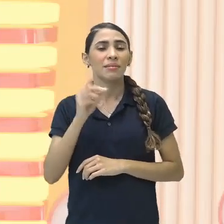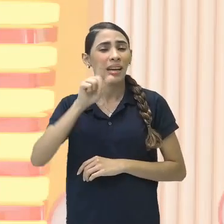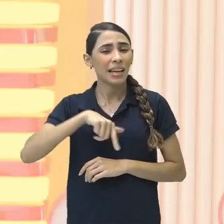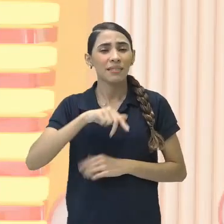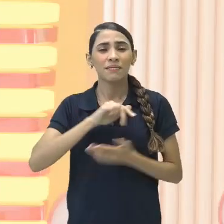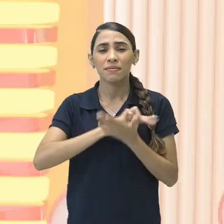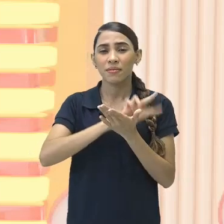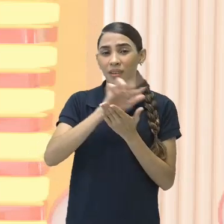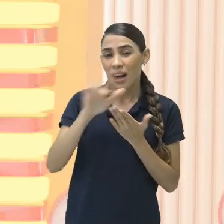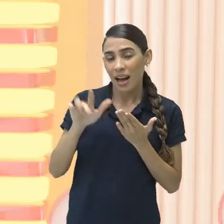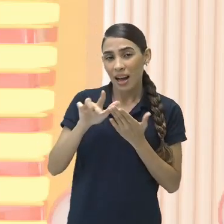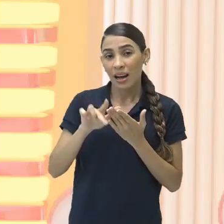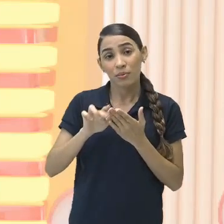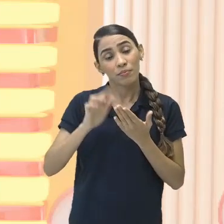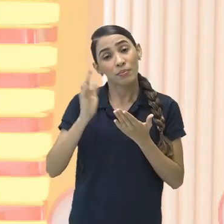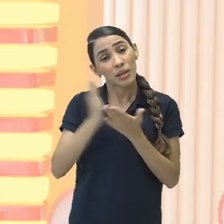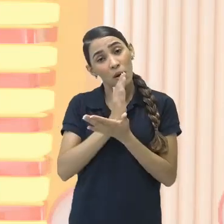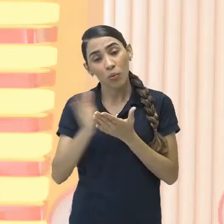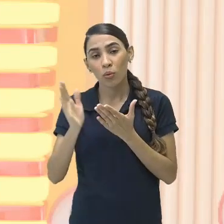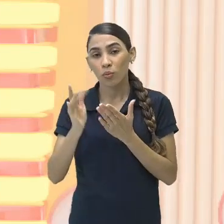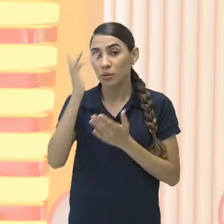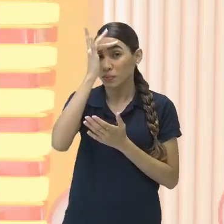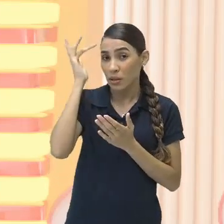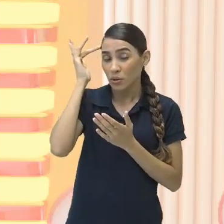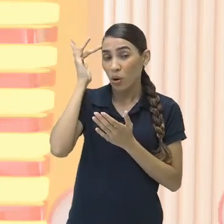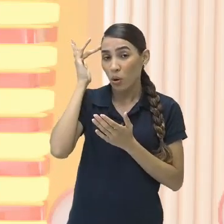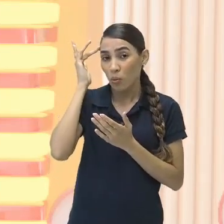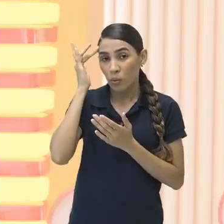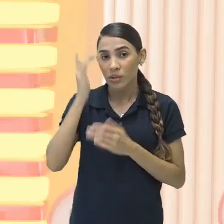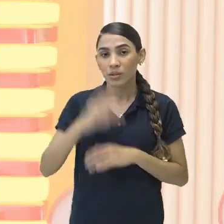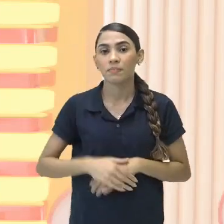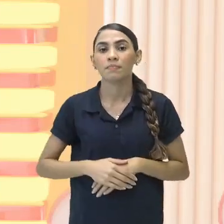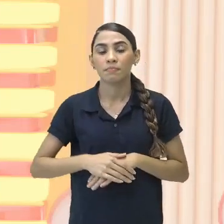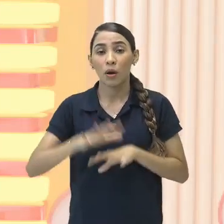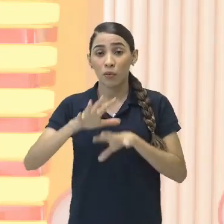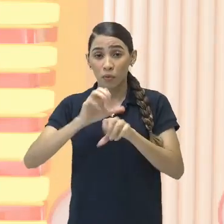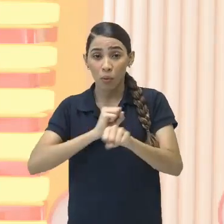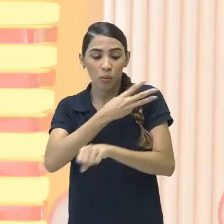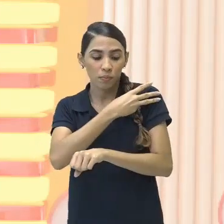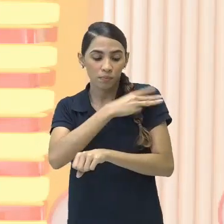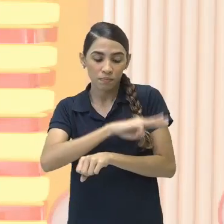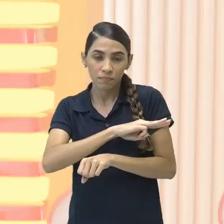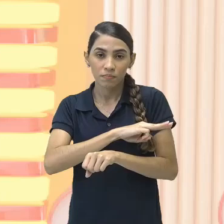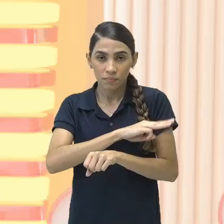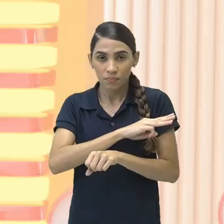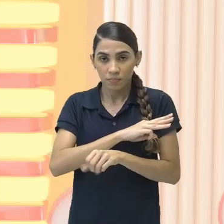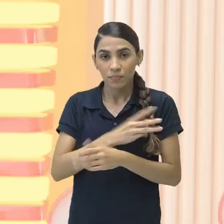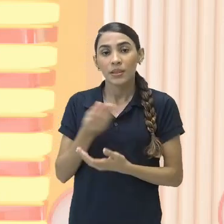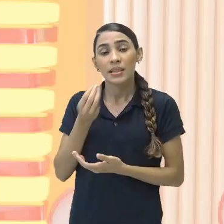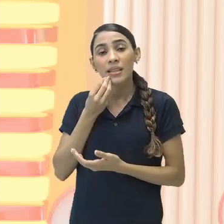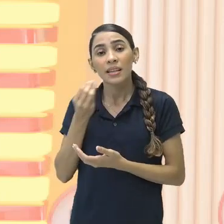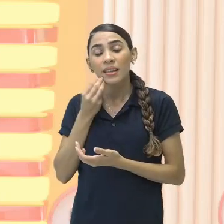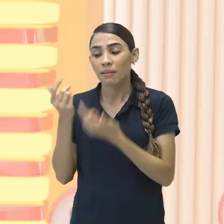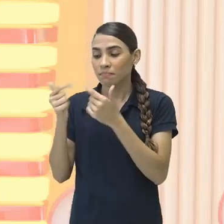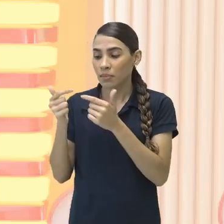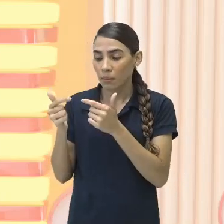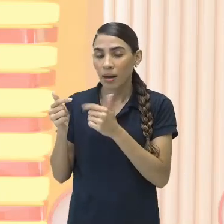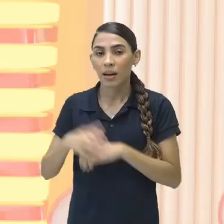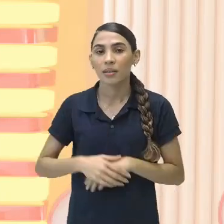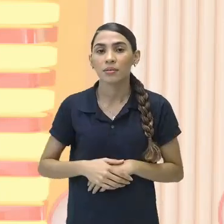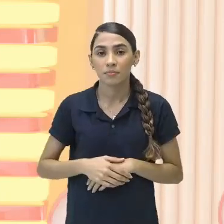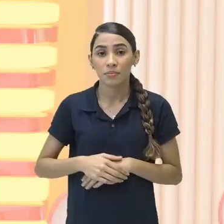E boa parte das pessoas, na sua vida adulta, vão sair, né, do período escolar para entrar no mercado de trabalho